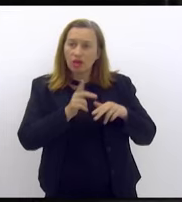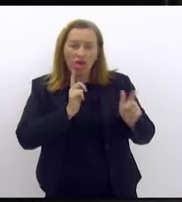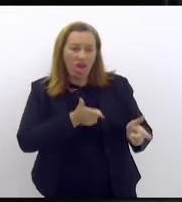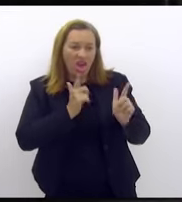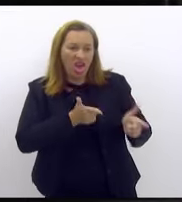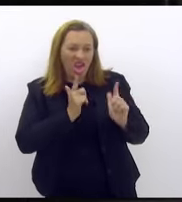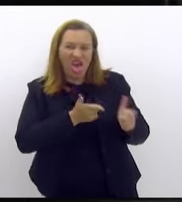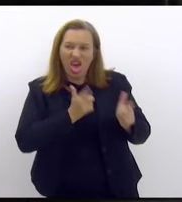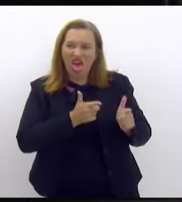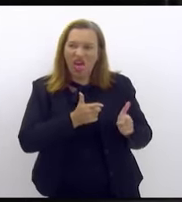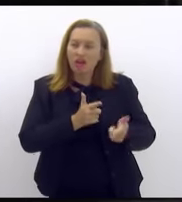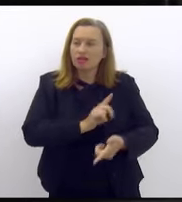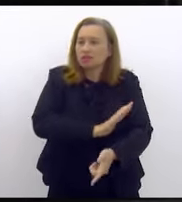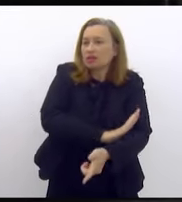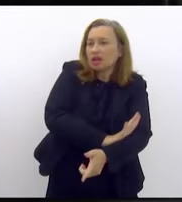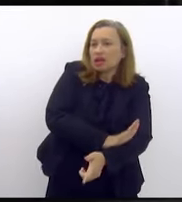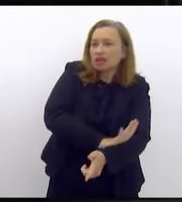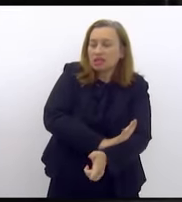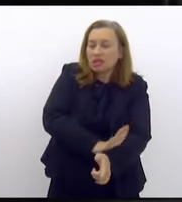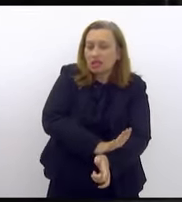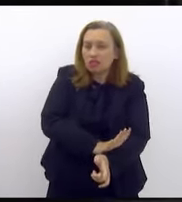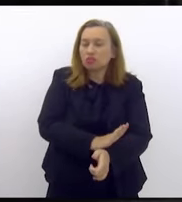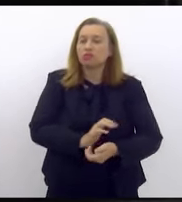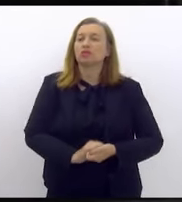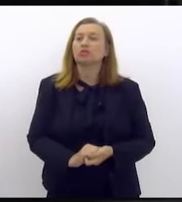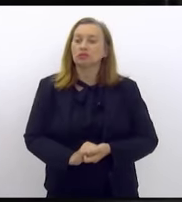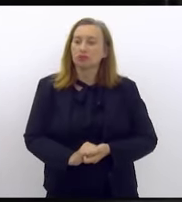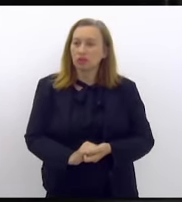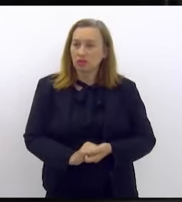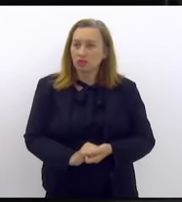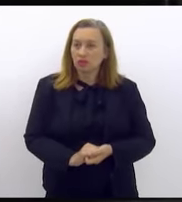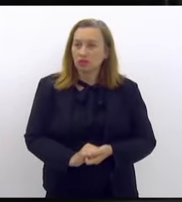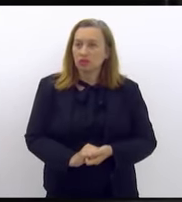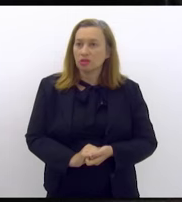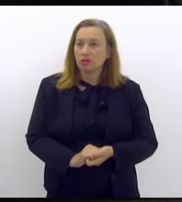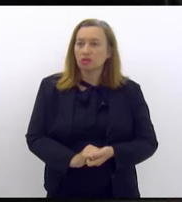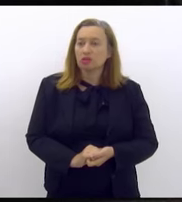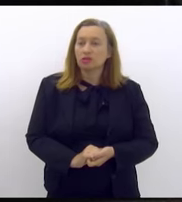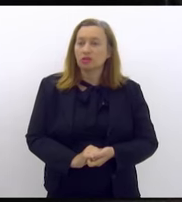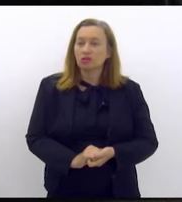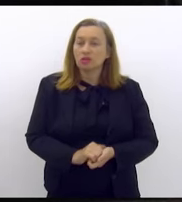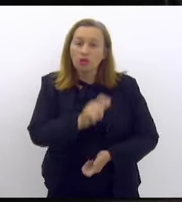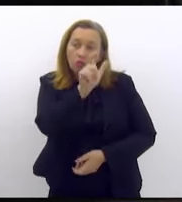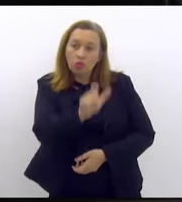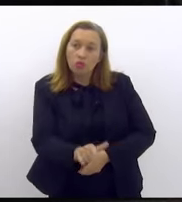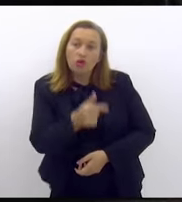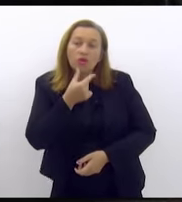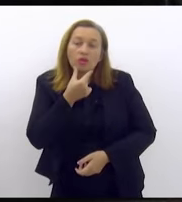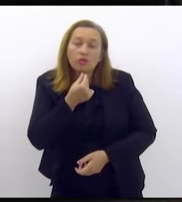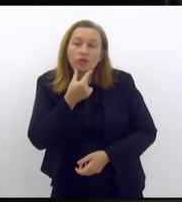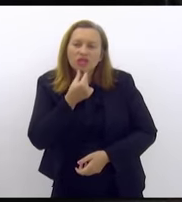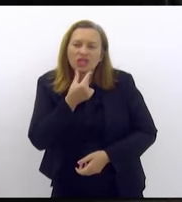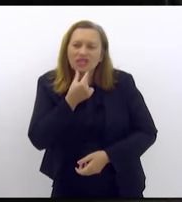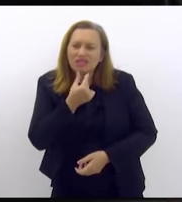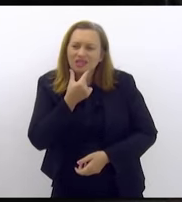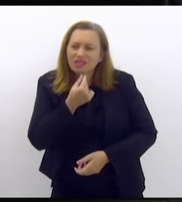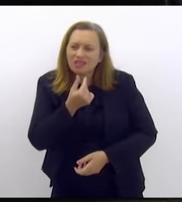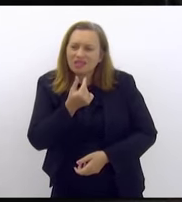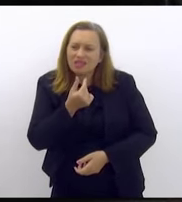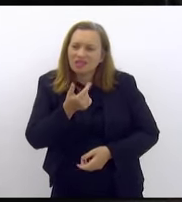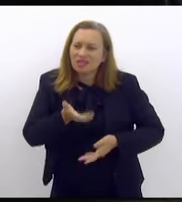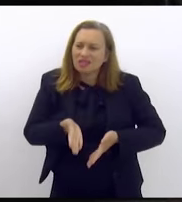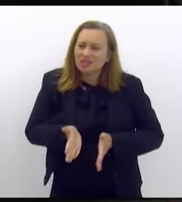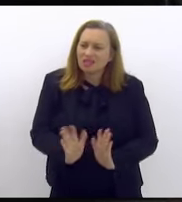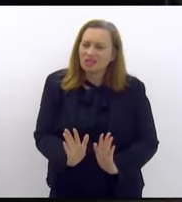diversos racismo, inclusive diante do fato dela ser uma menina senegalesa, ou seja,